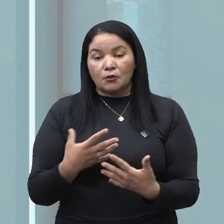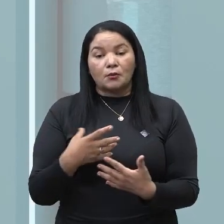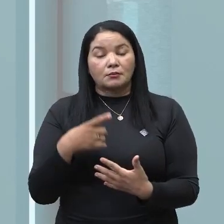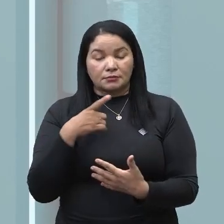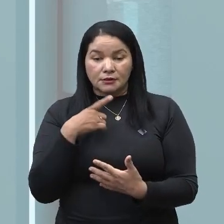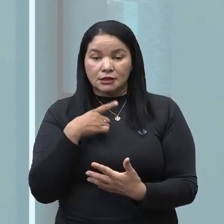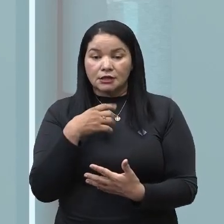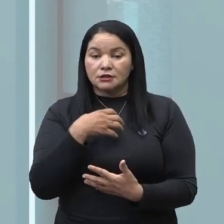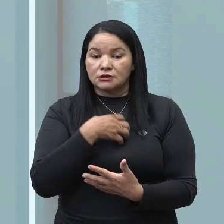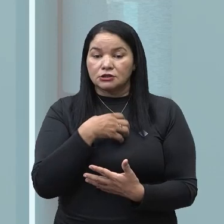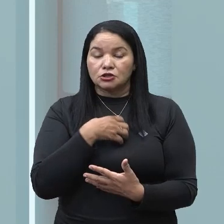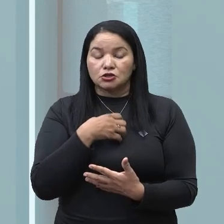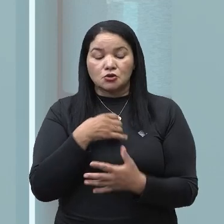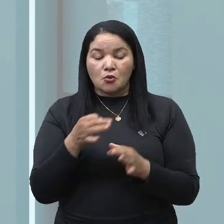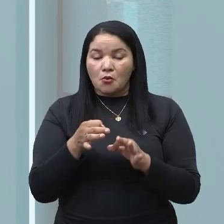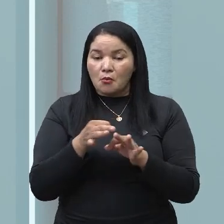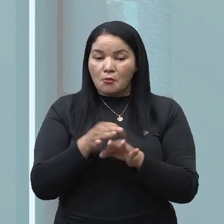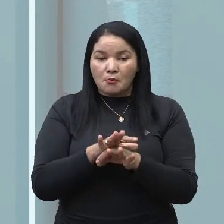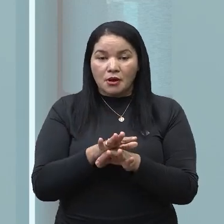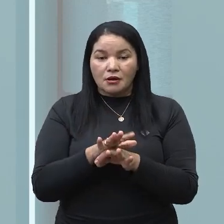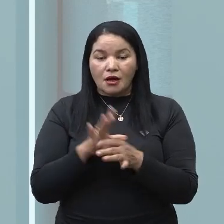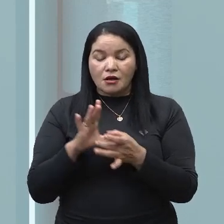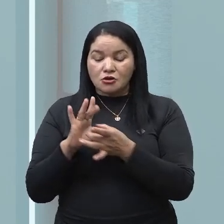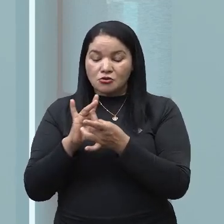Não preciso de contexto algum. Em